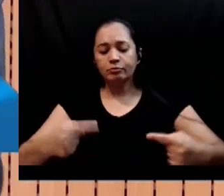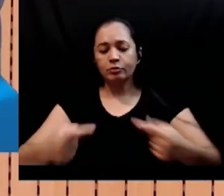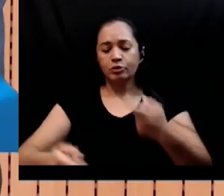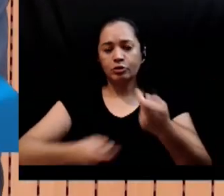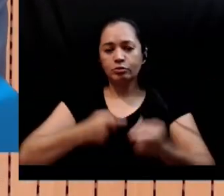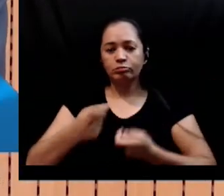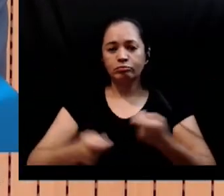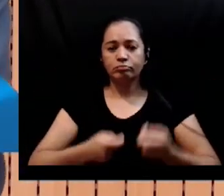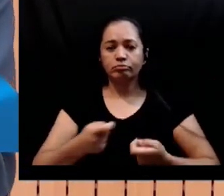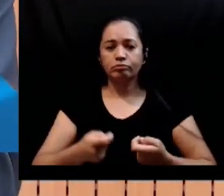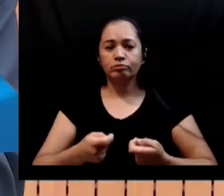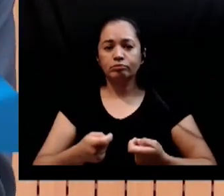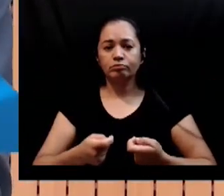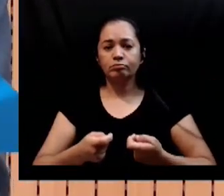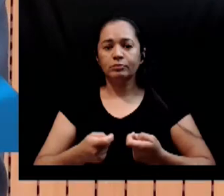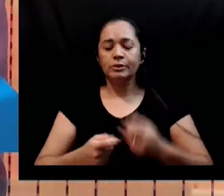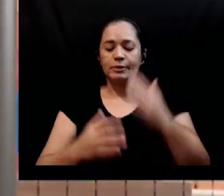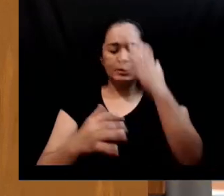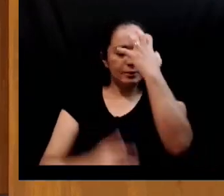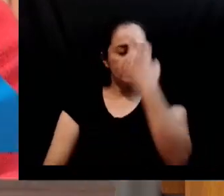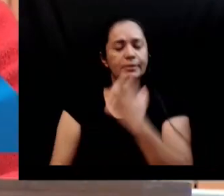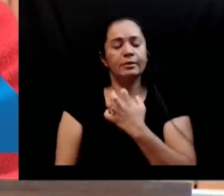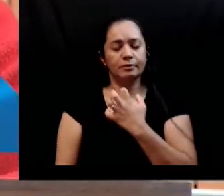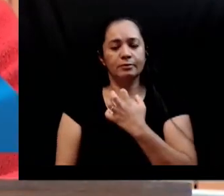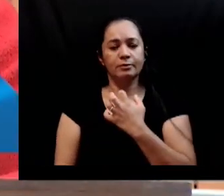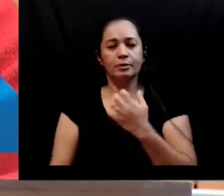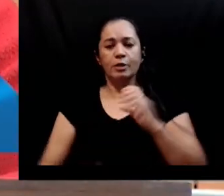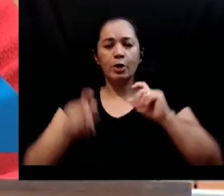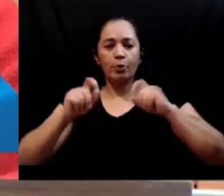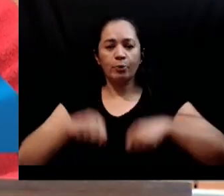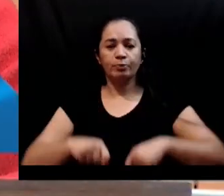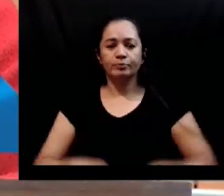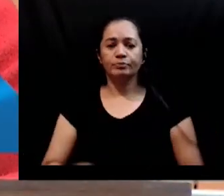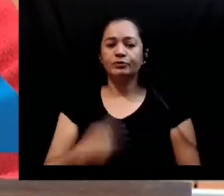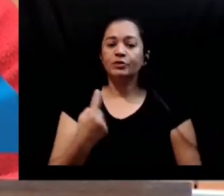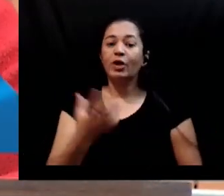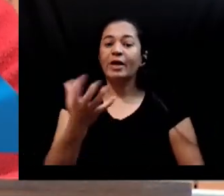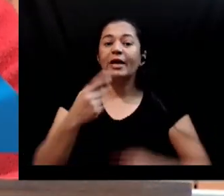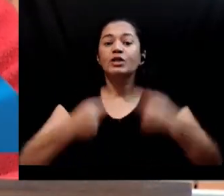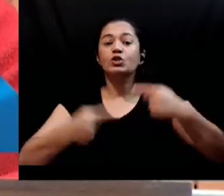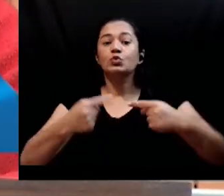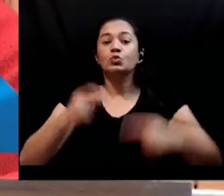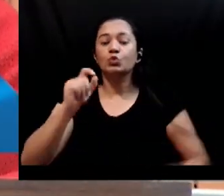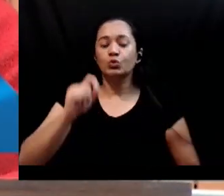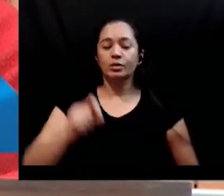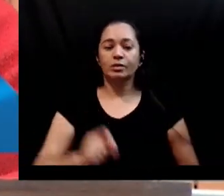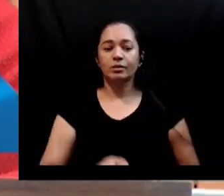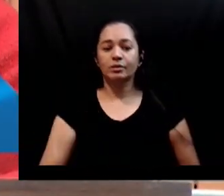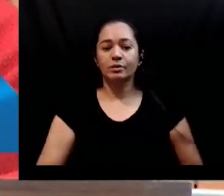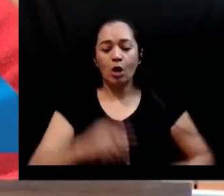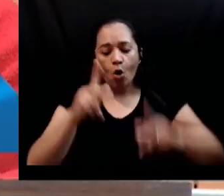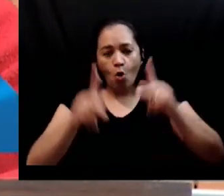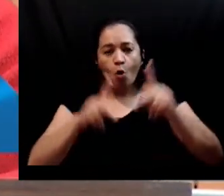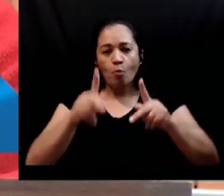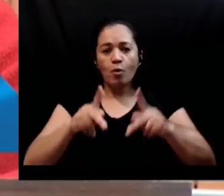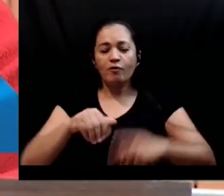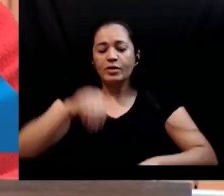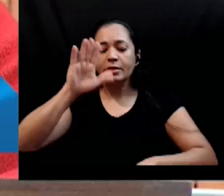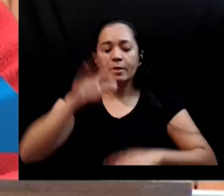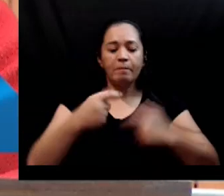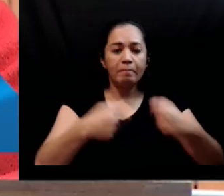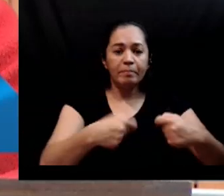com seriedade, competência. A gente quer discutir justamente a população que mais precisa e